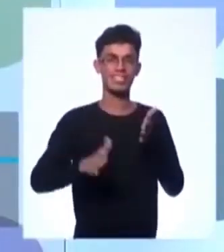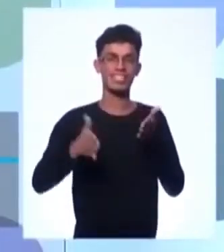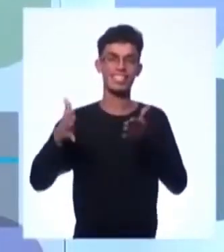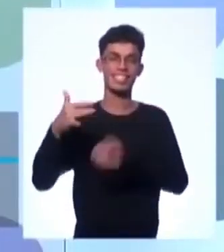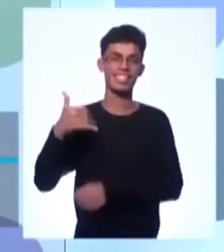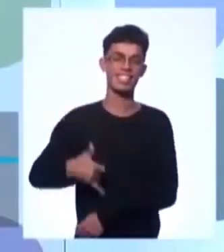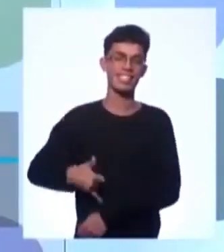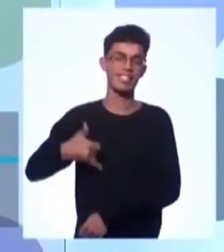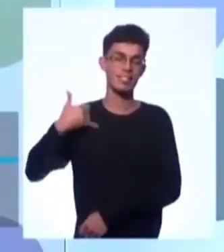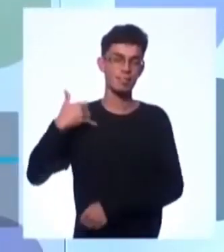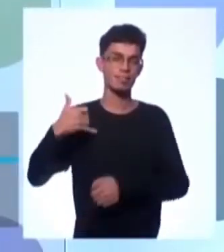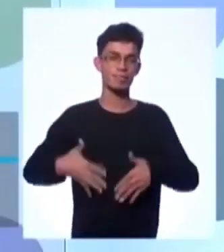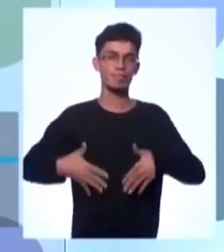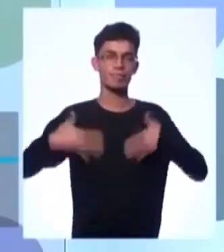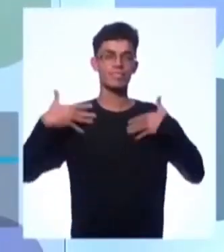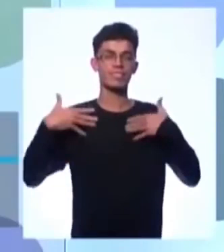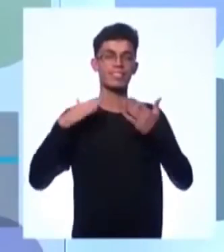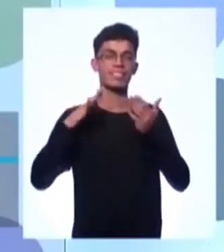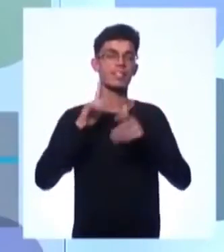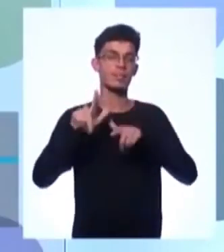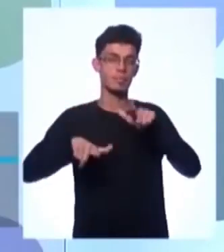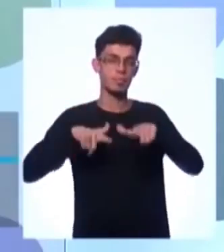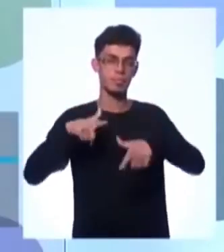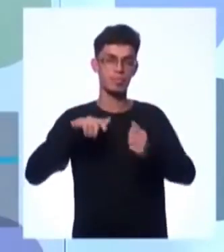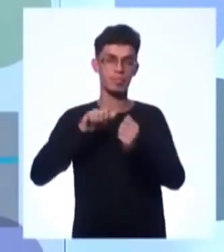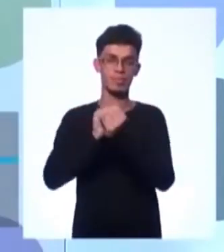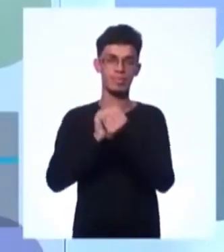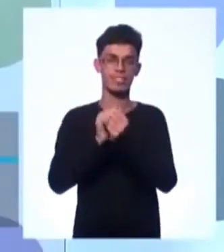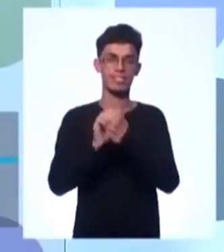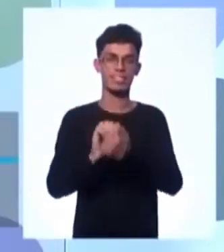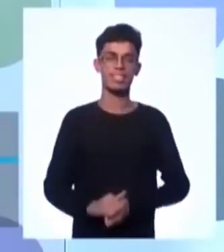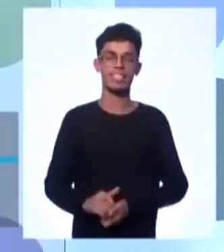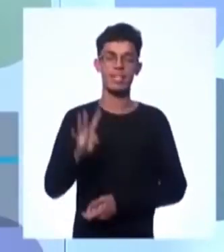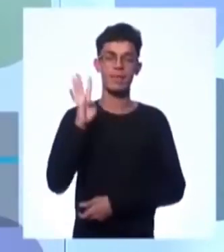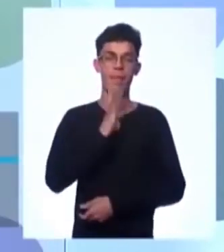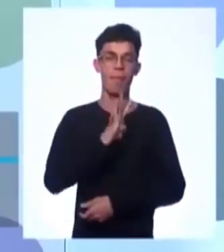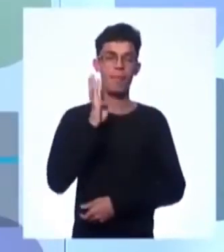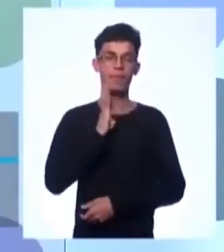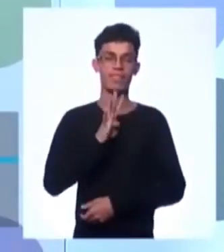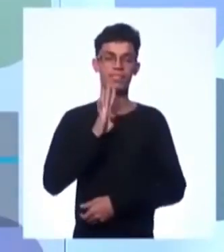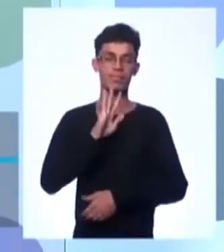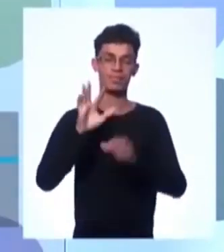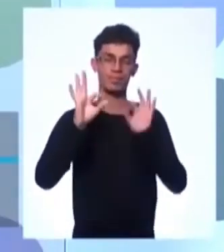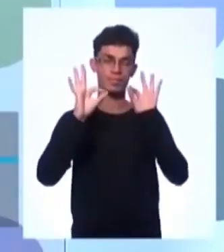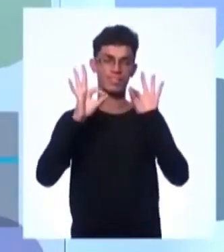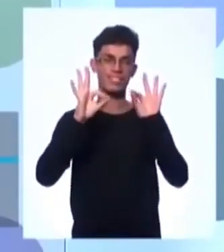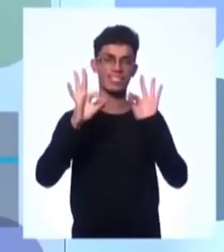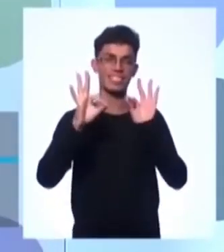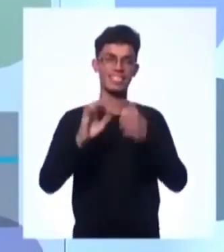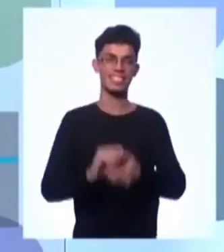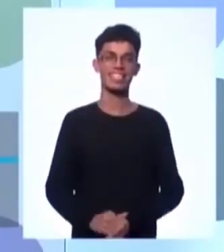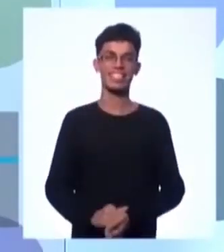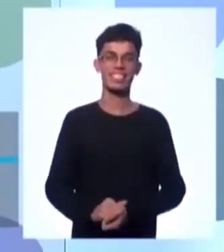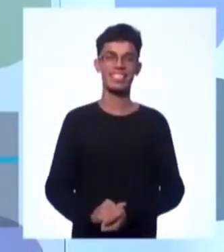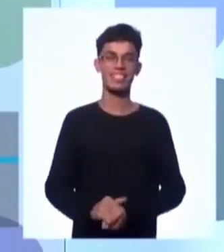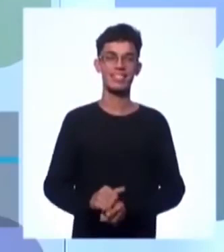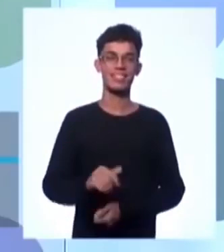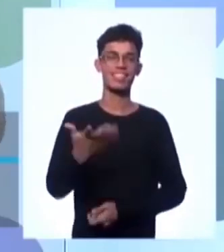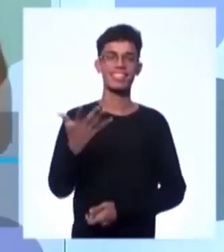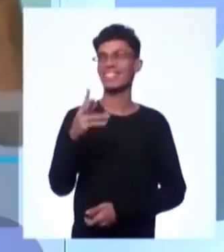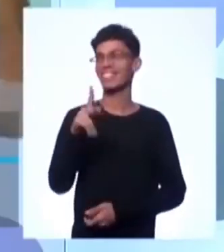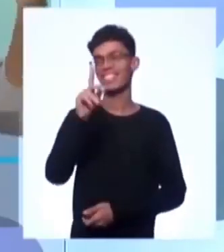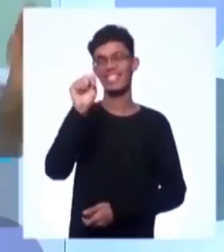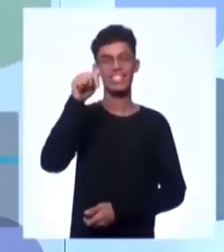orgulho trabalhar com ele aqui, né? Tá Ó. vendo aí? Ele aqui, né? Olha que bacana, hein? Muito legal, viu? Bacana. Prazer estar com você aí, Kaique. Ô,